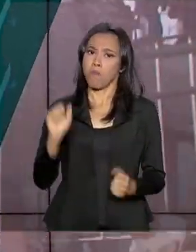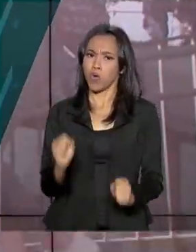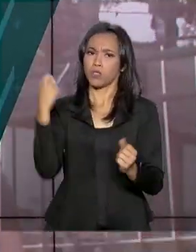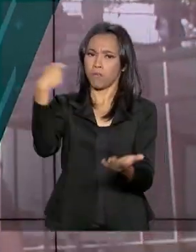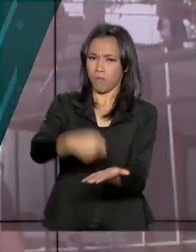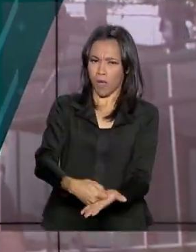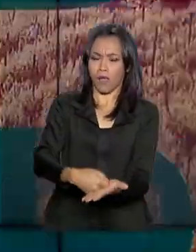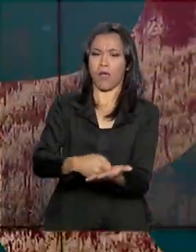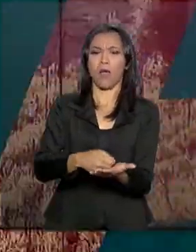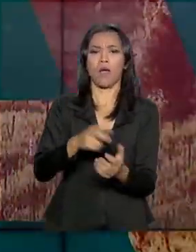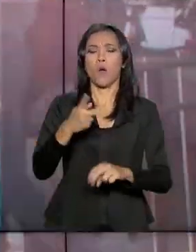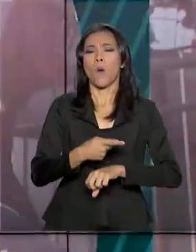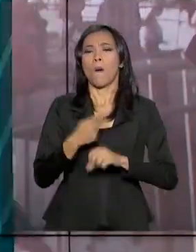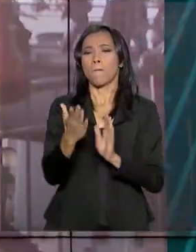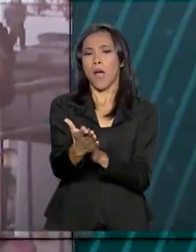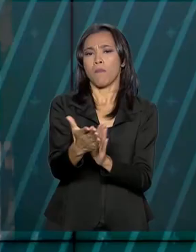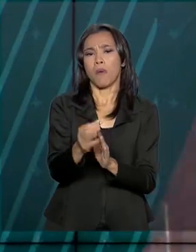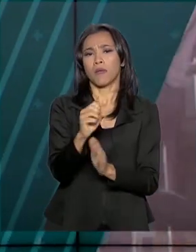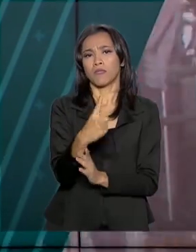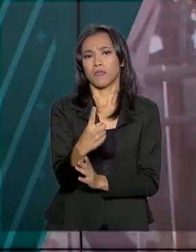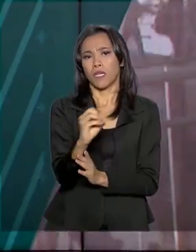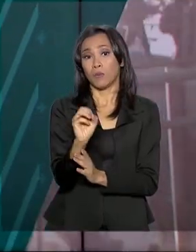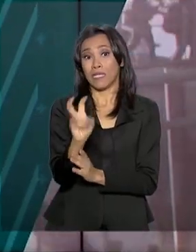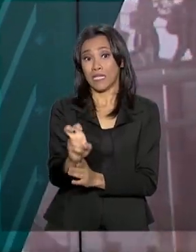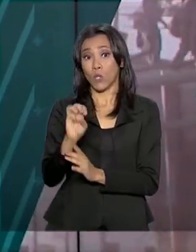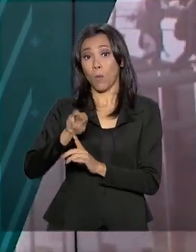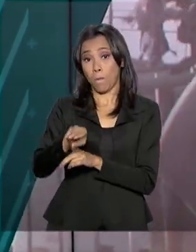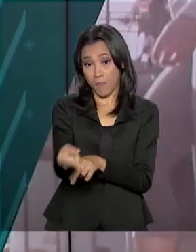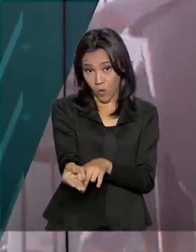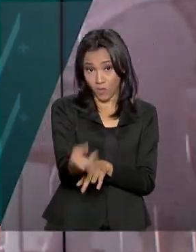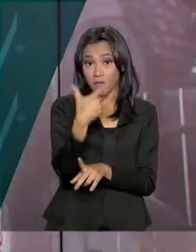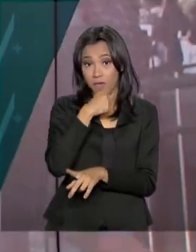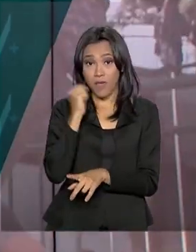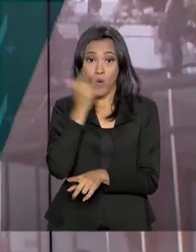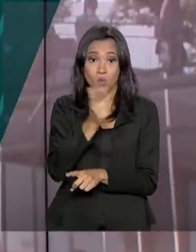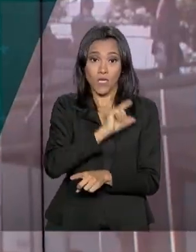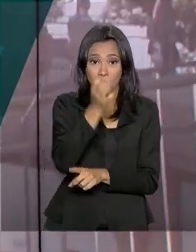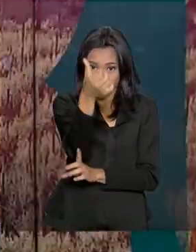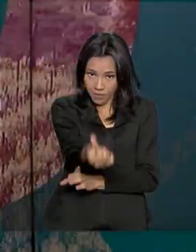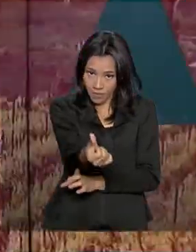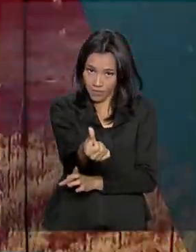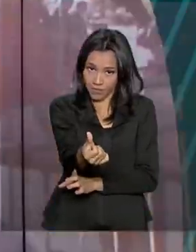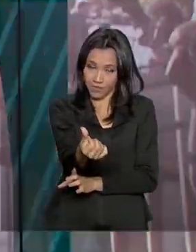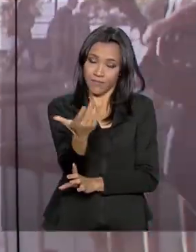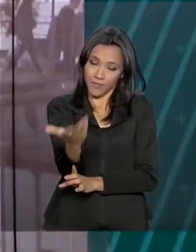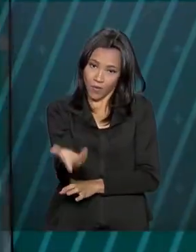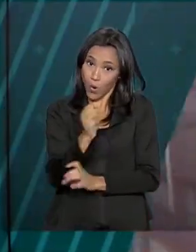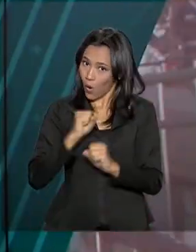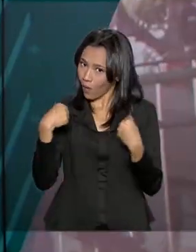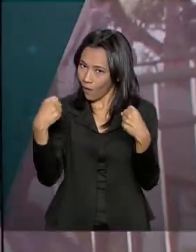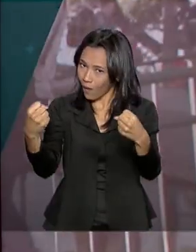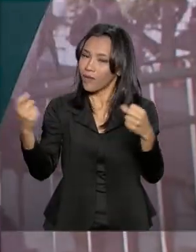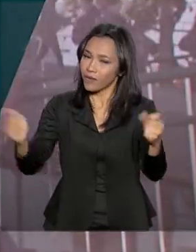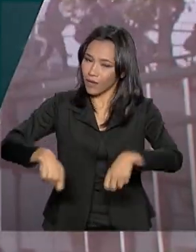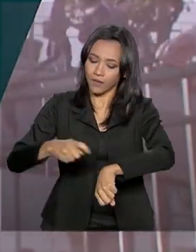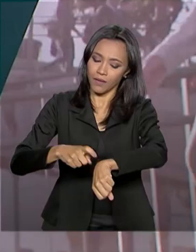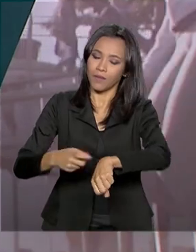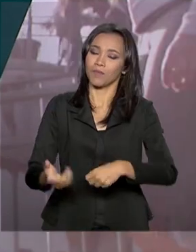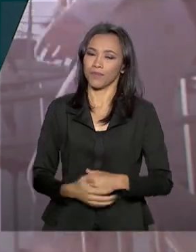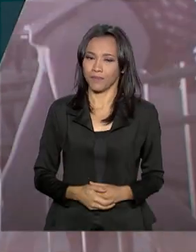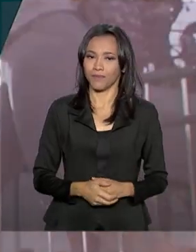milhões de reais para quem acertar as seis dezenas a premiação é maior deste ano até agora ocorre então pra lá que ainda dá tempo